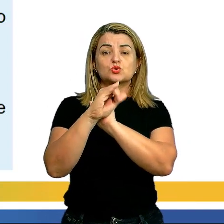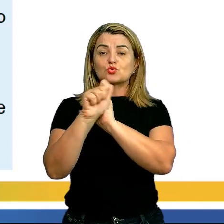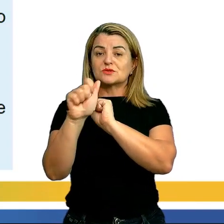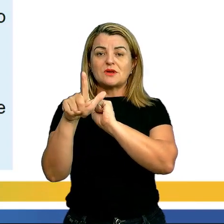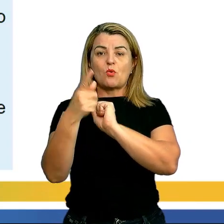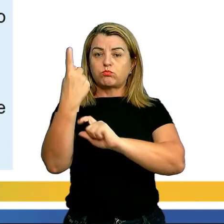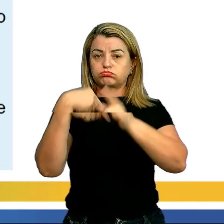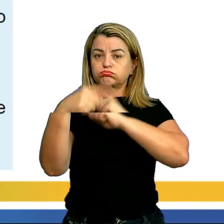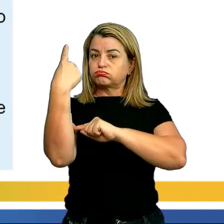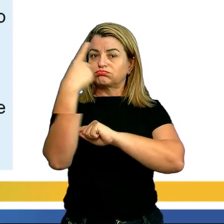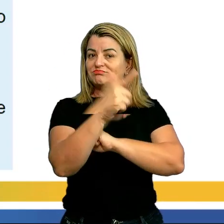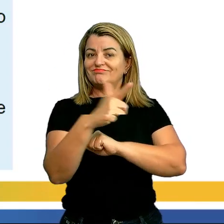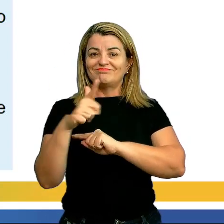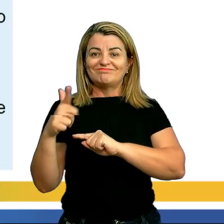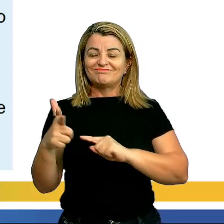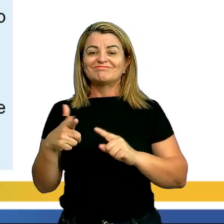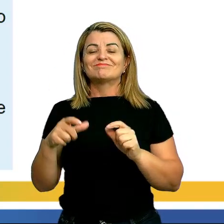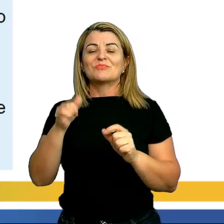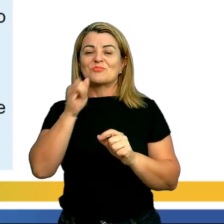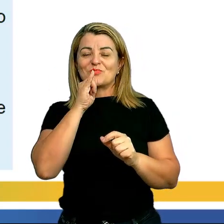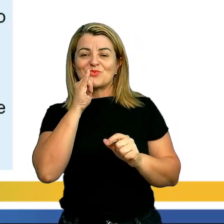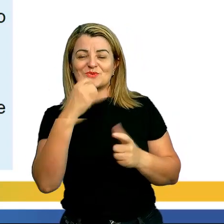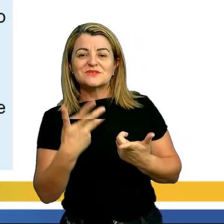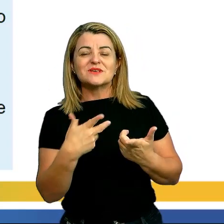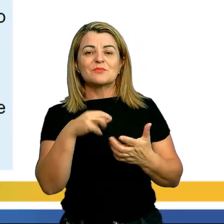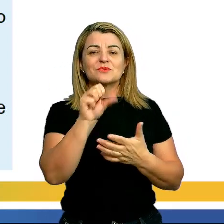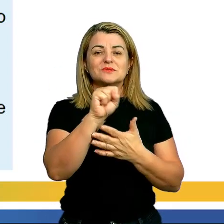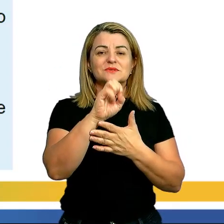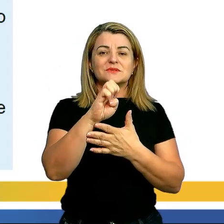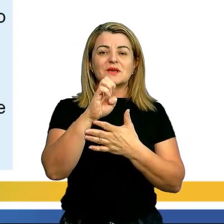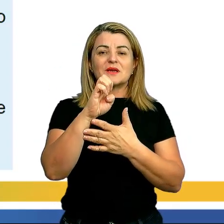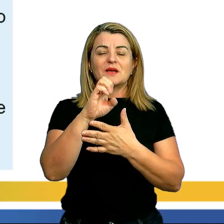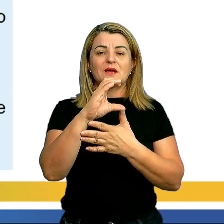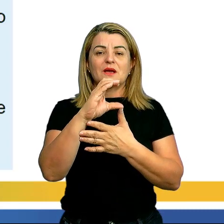não existia, né? Seguro-desemprego, aposentadoria,